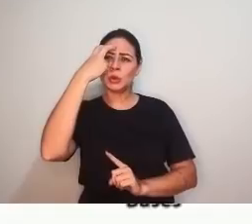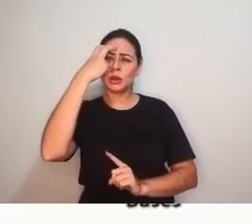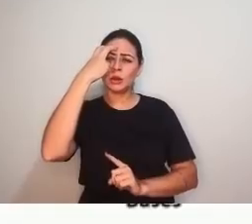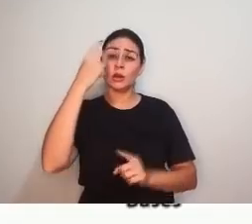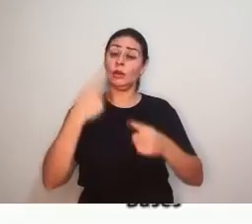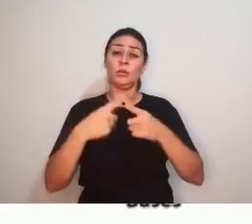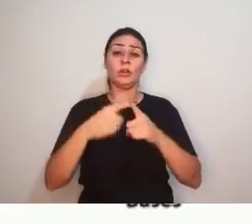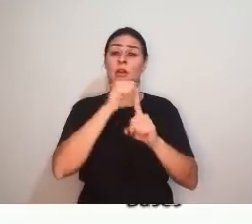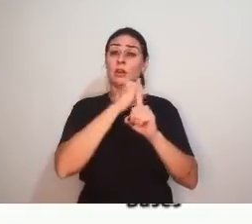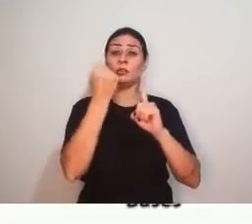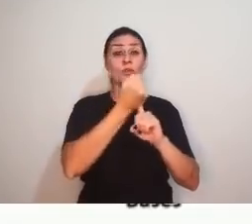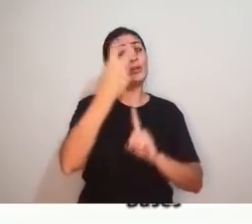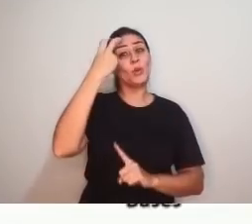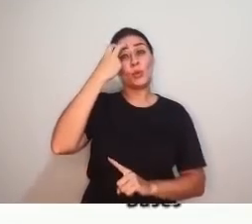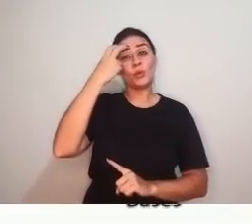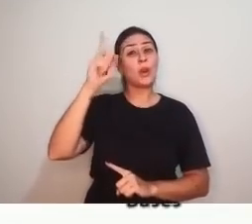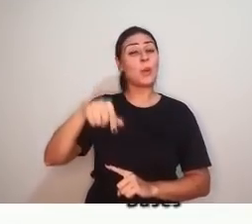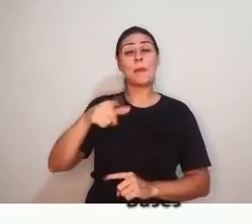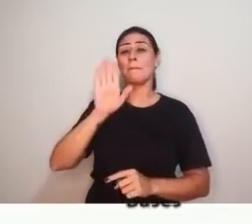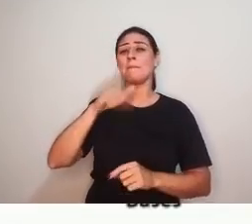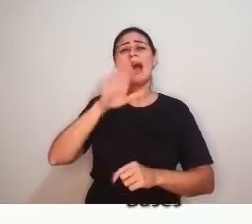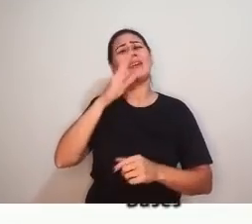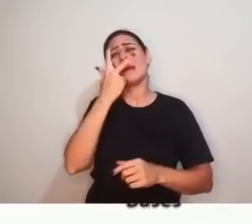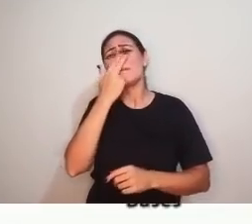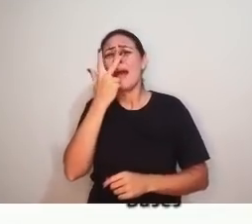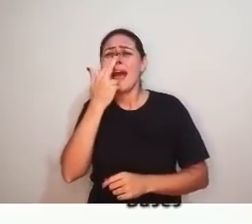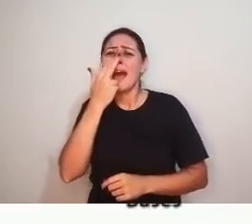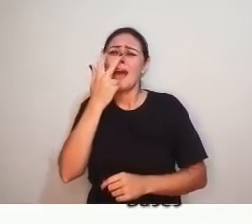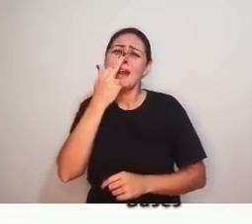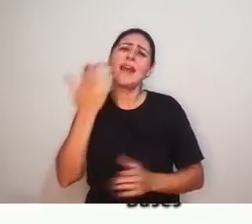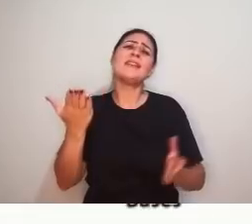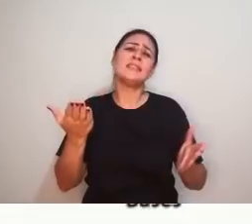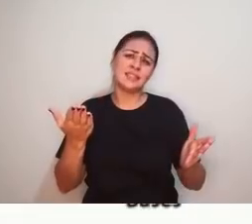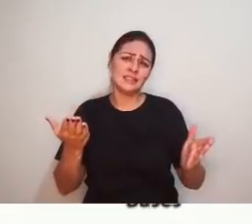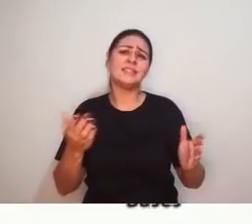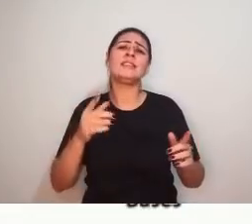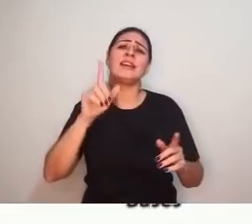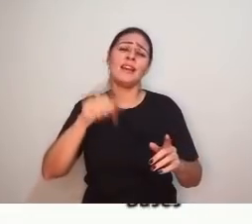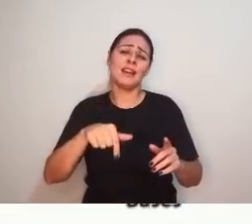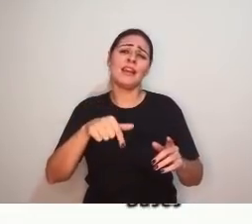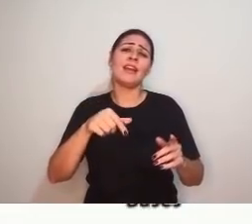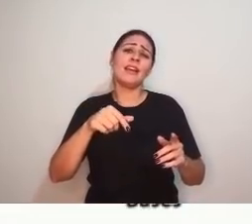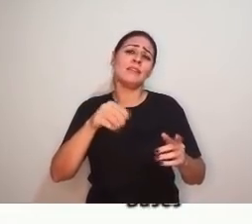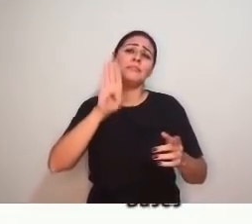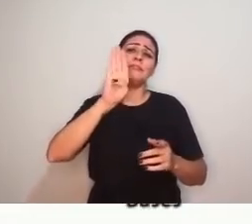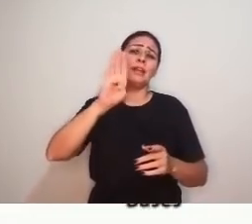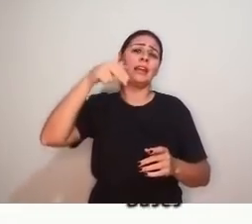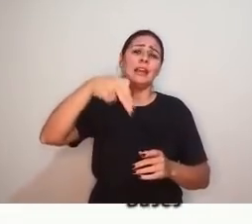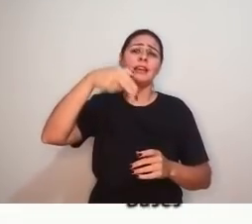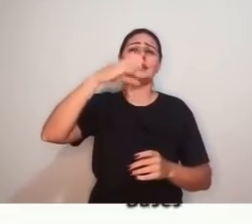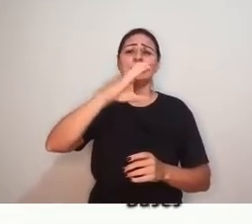sociocultural? Sendo que a sociocultural é a que mais se aproxima, né, da pedagogia histórico-crítica, porque está lá na base, né, das